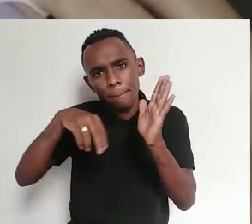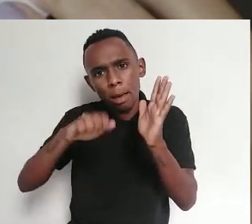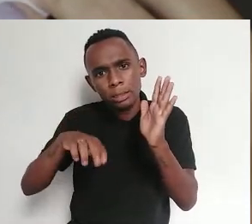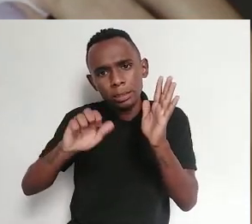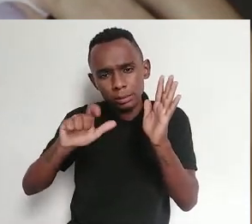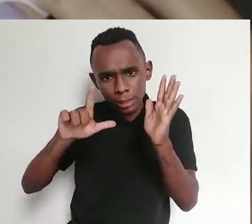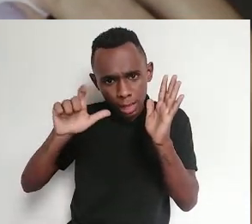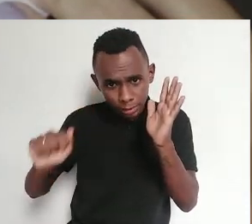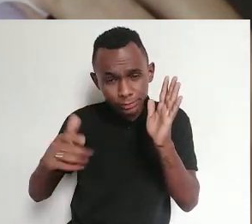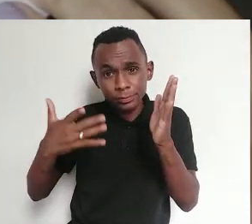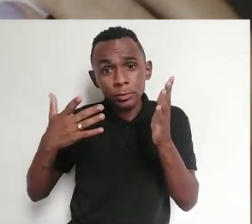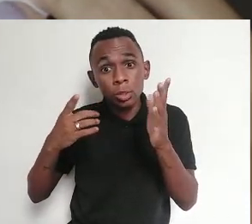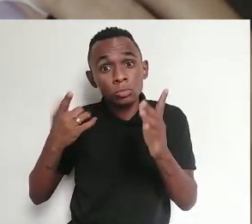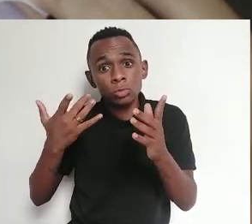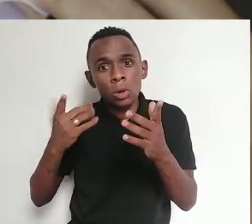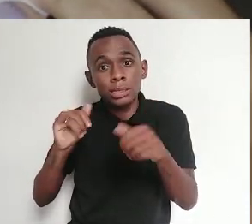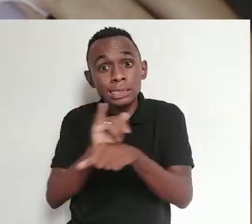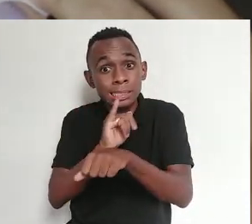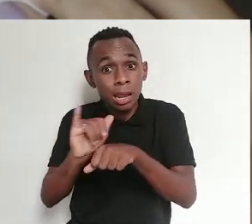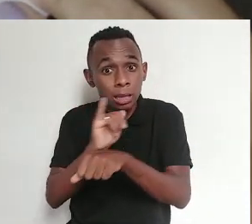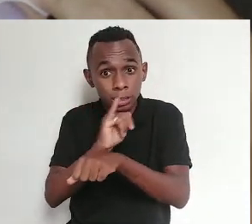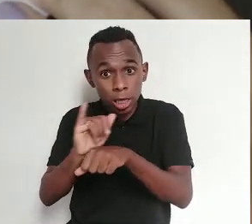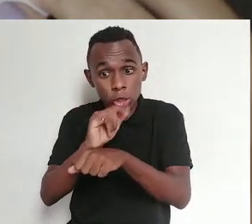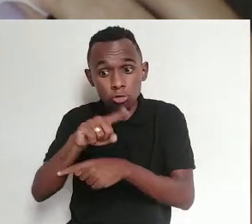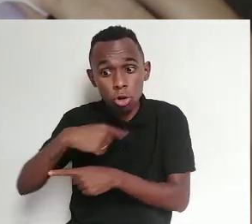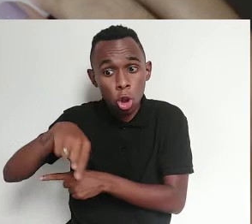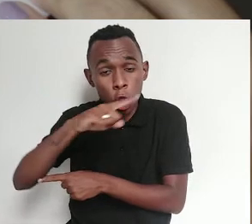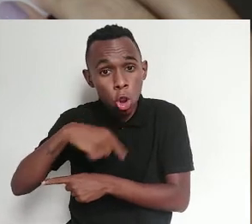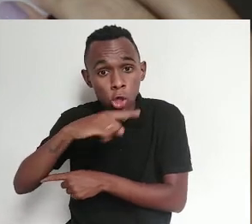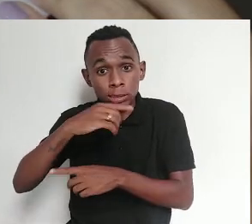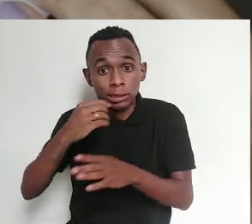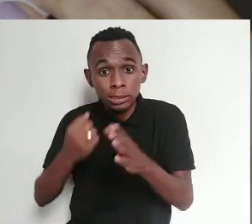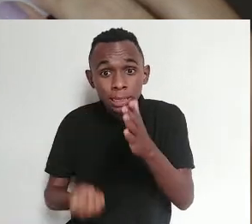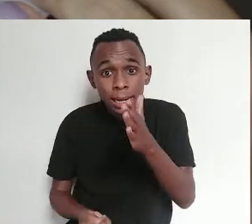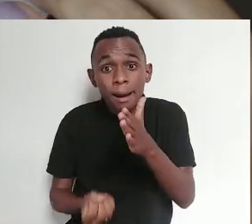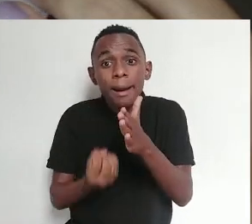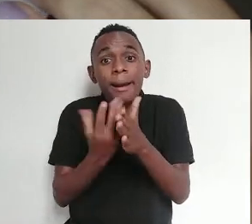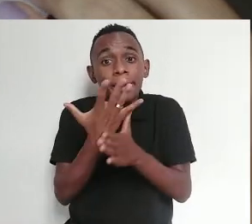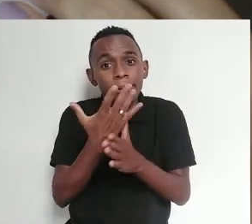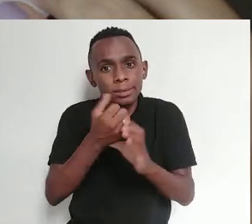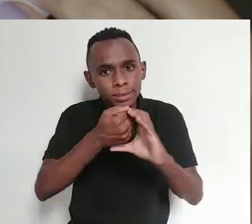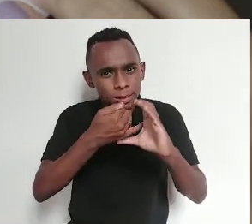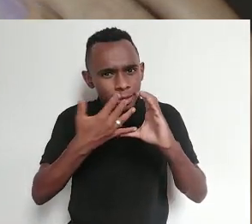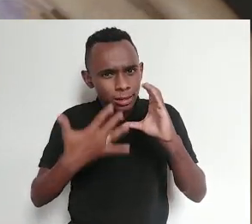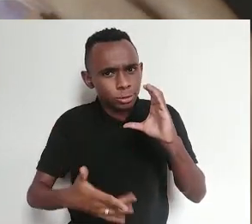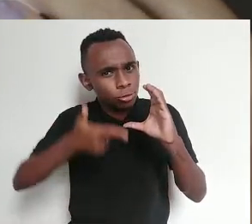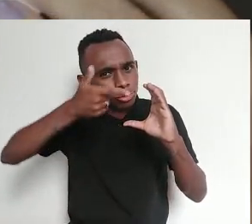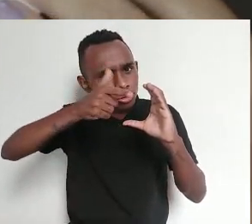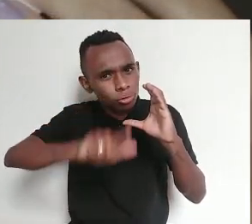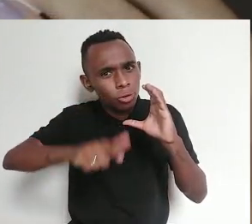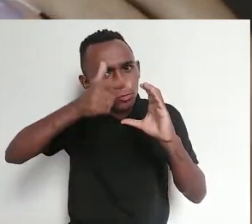E aí o truque da mandala é a gente criando as formas e reproduzindo, repetindo